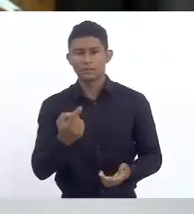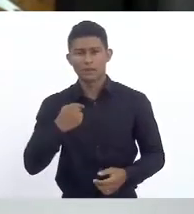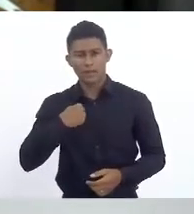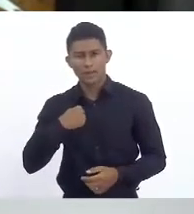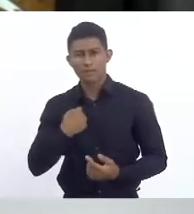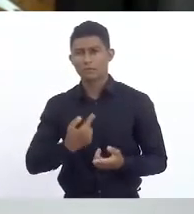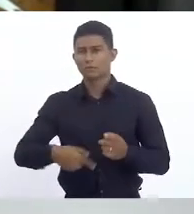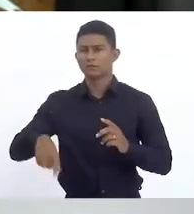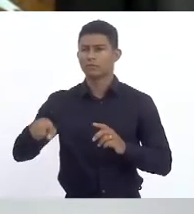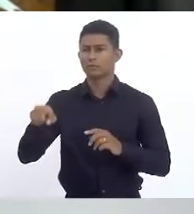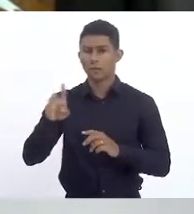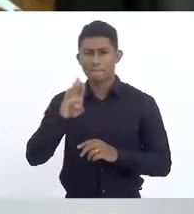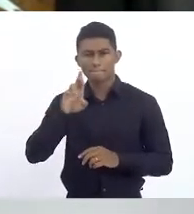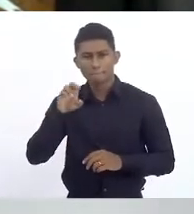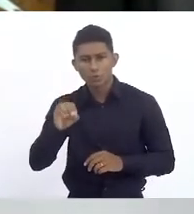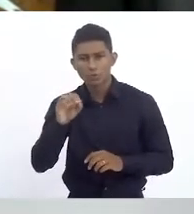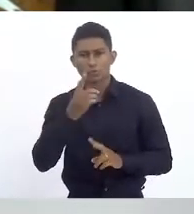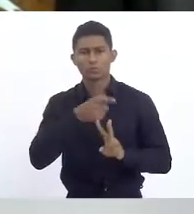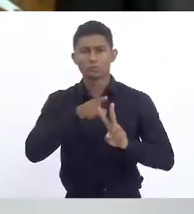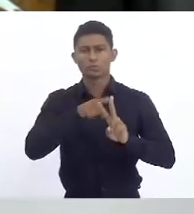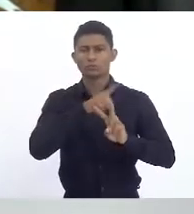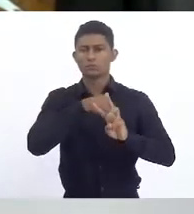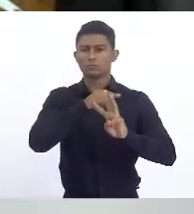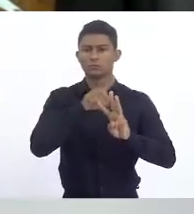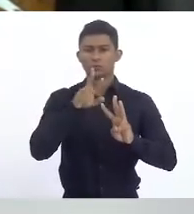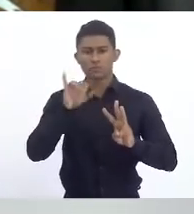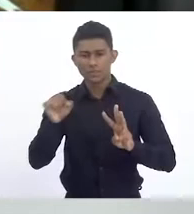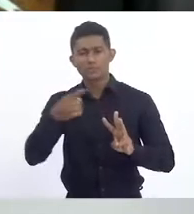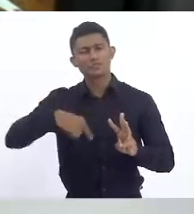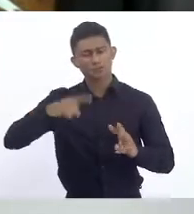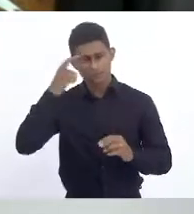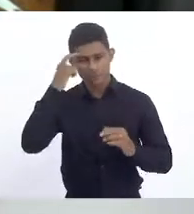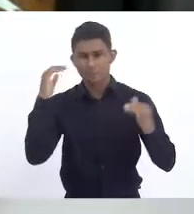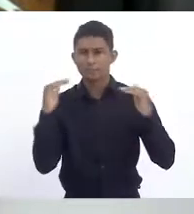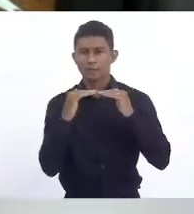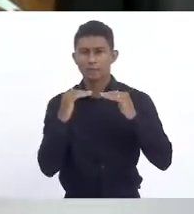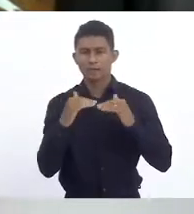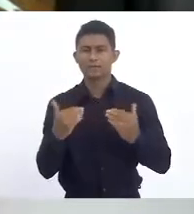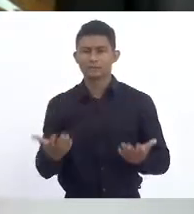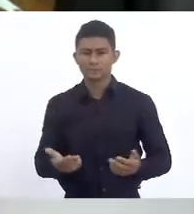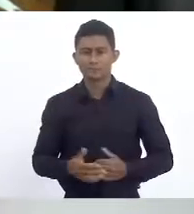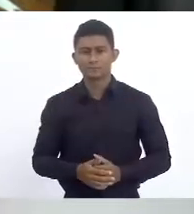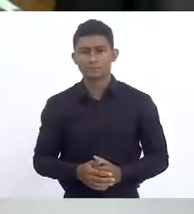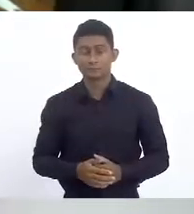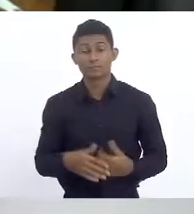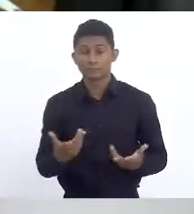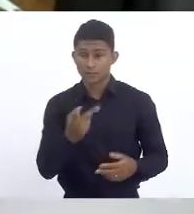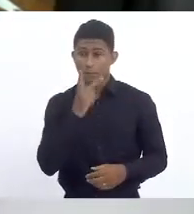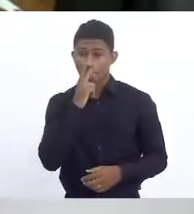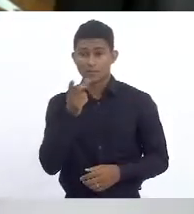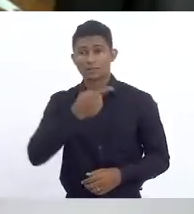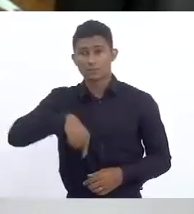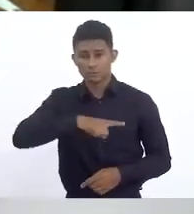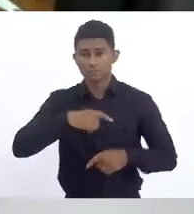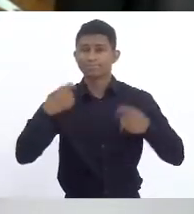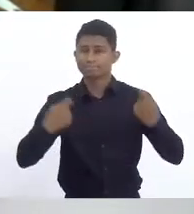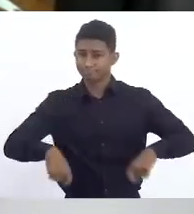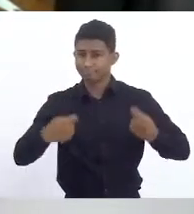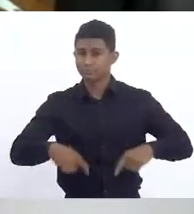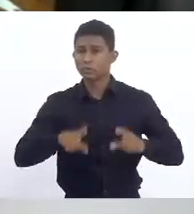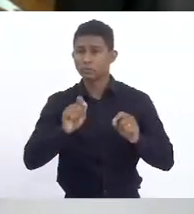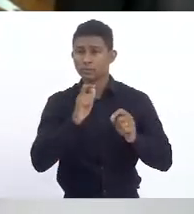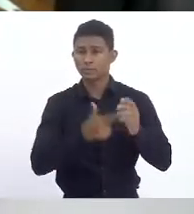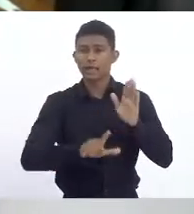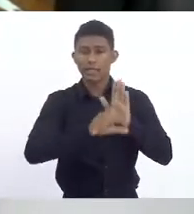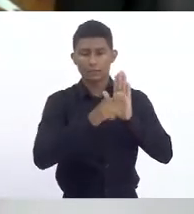volto a registrar, e o Luiz Paulo, estamos totalmente de acordo, e a ideia é isso. Me parece que a gente deve procurar, na lei está